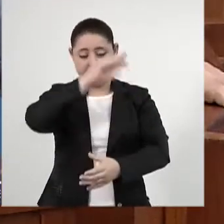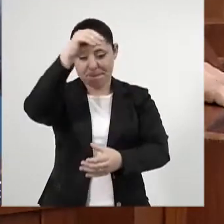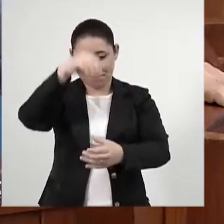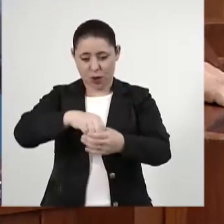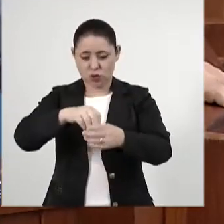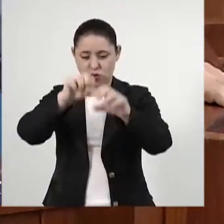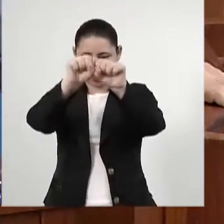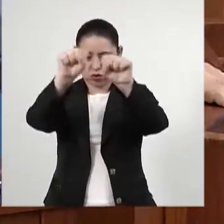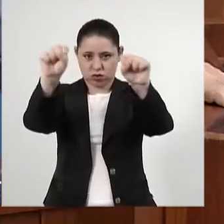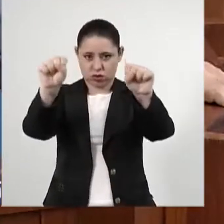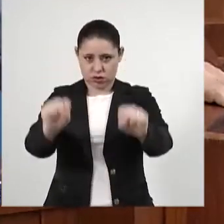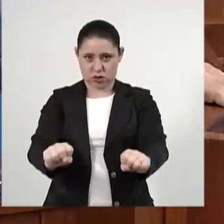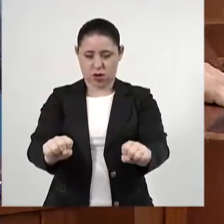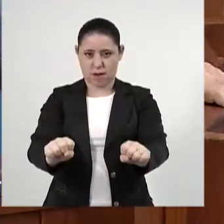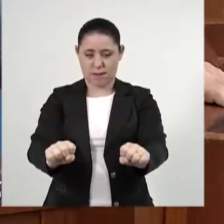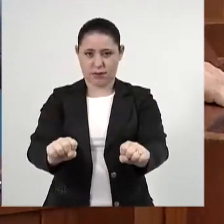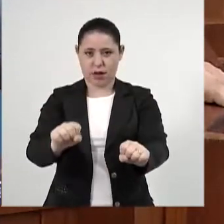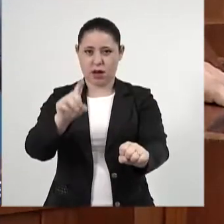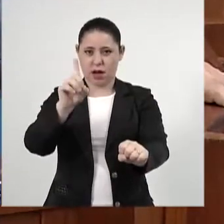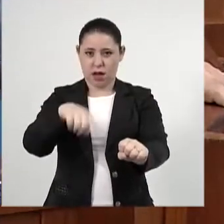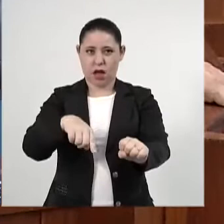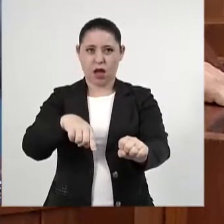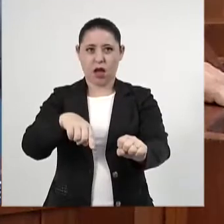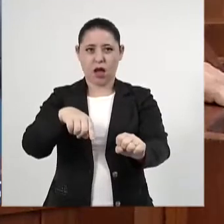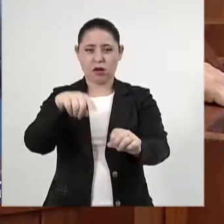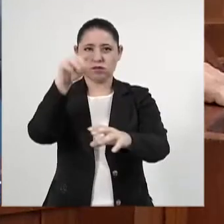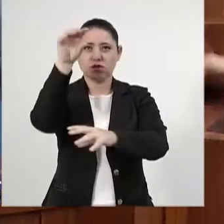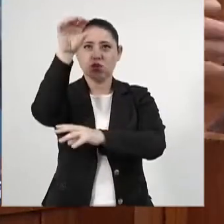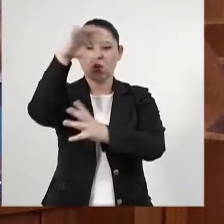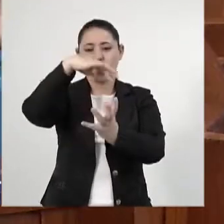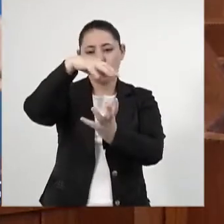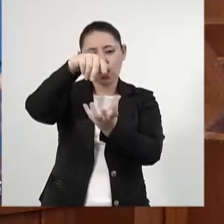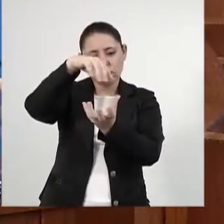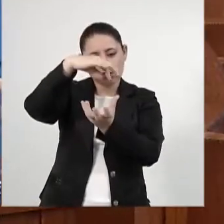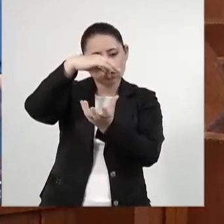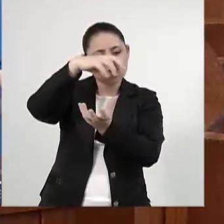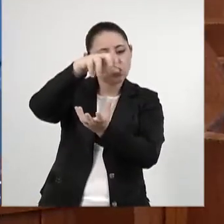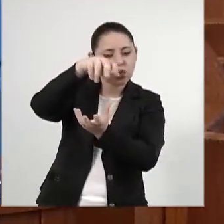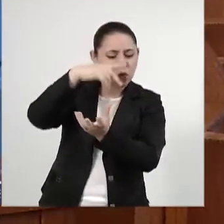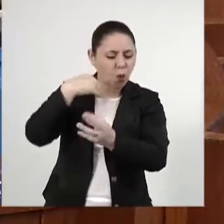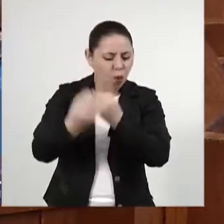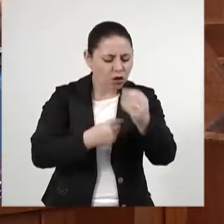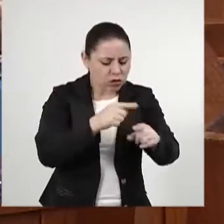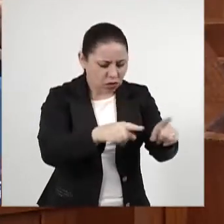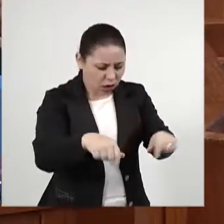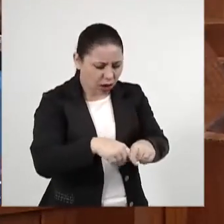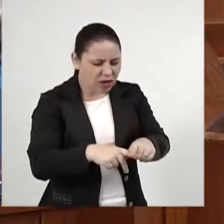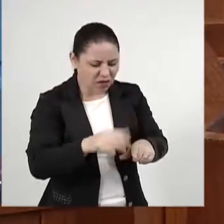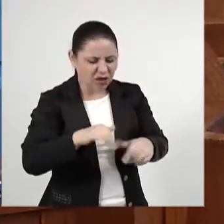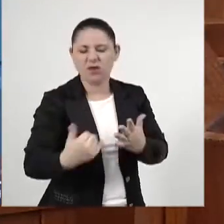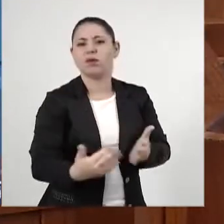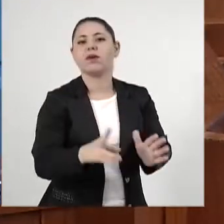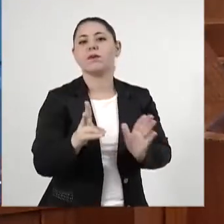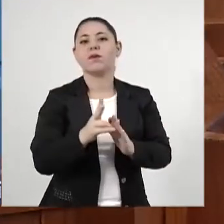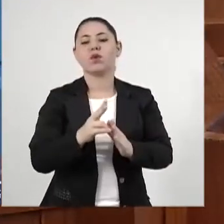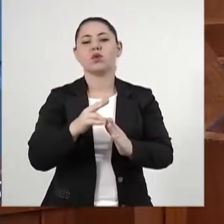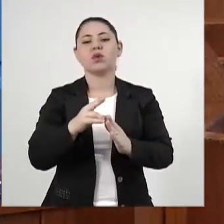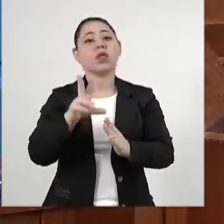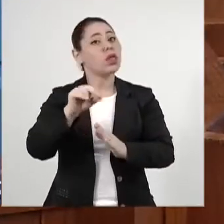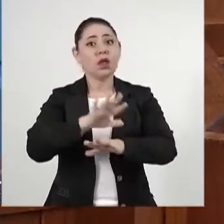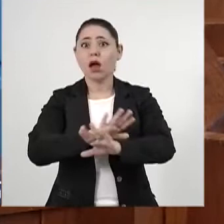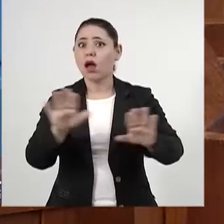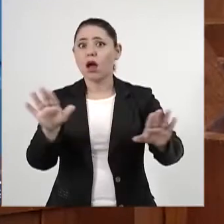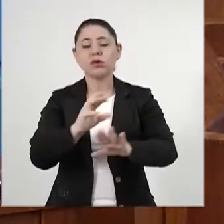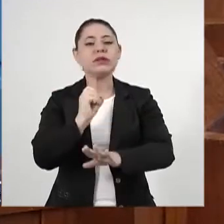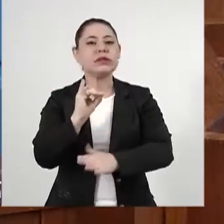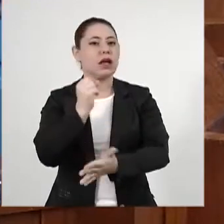CIGEF, plotado pelo satélite, como a terra é de índio sem ser. Porque se a União for tirar a